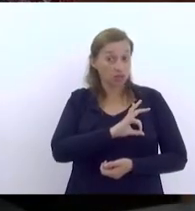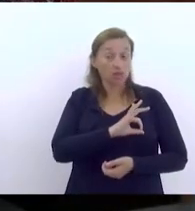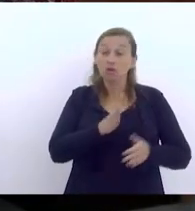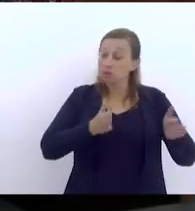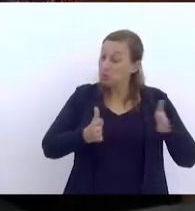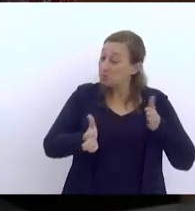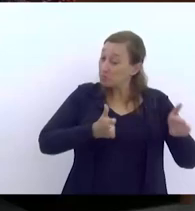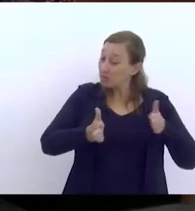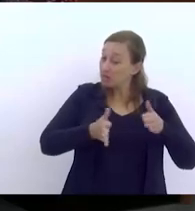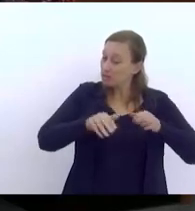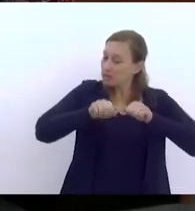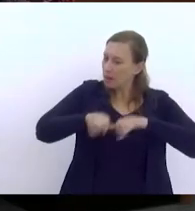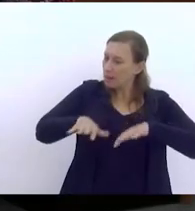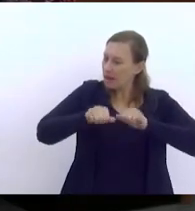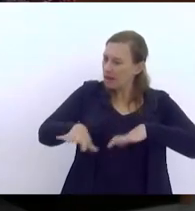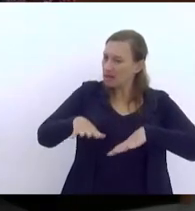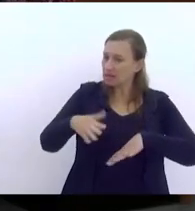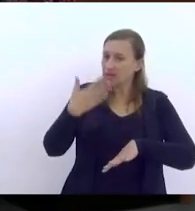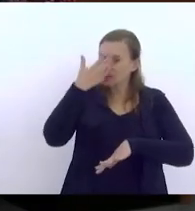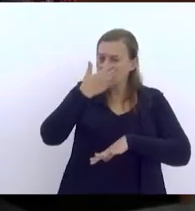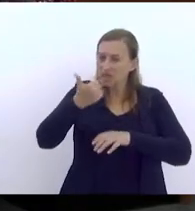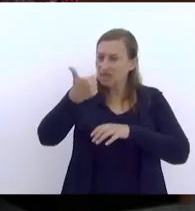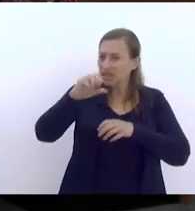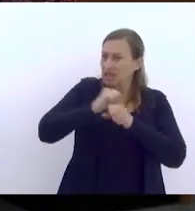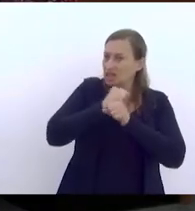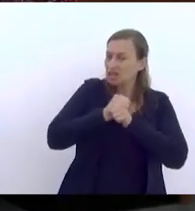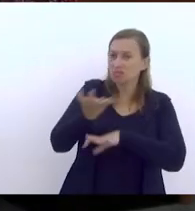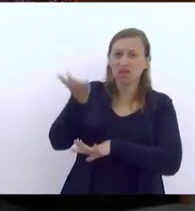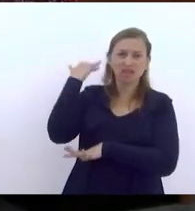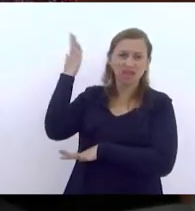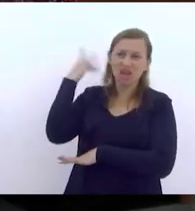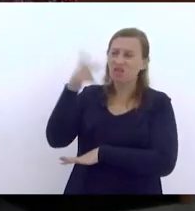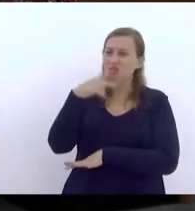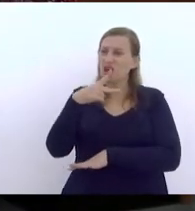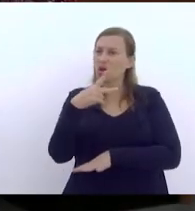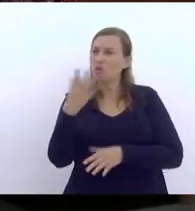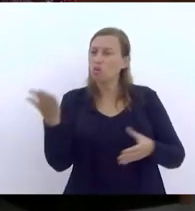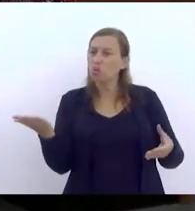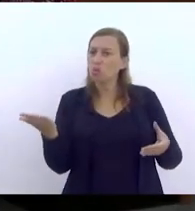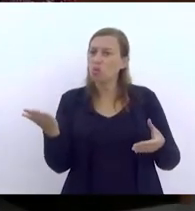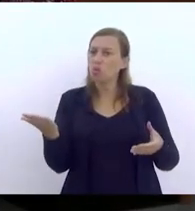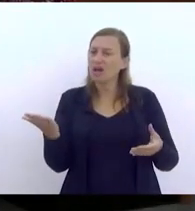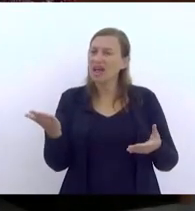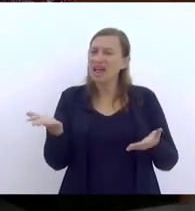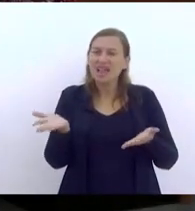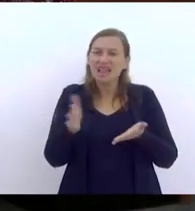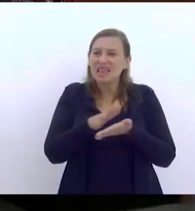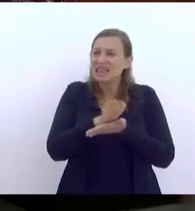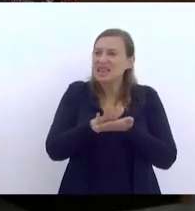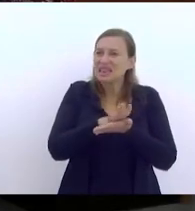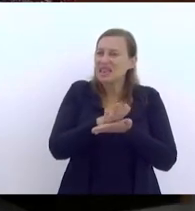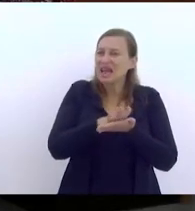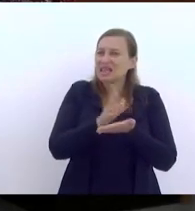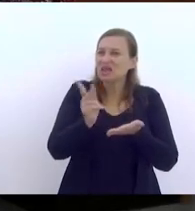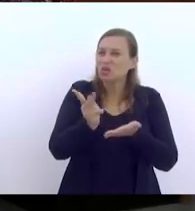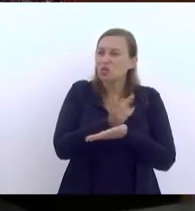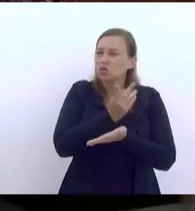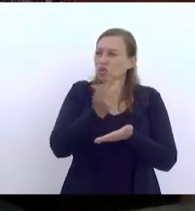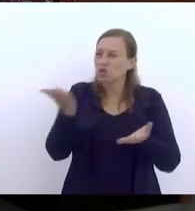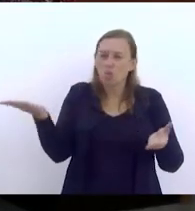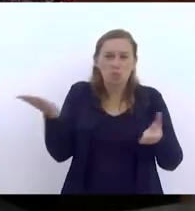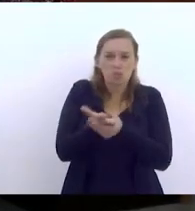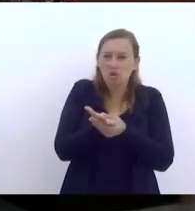dessa passeata 10 anos atrás, e disse que o inquérito nada apurou. E os